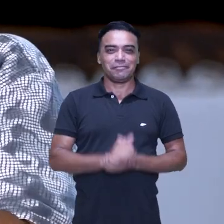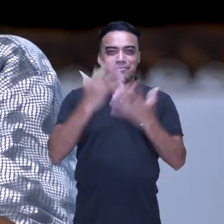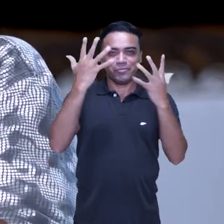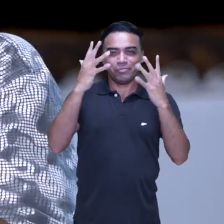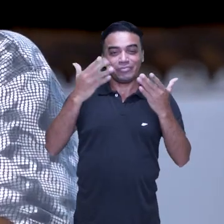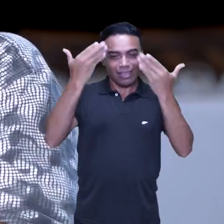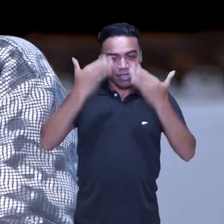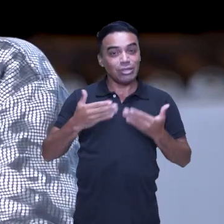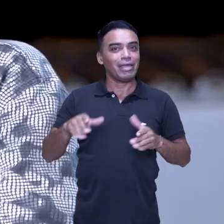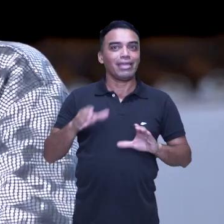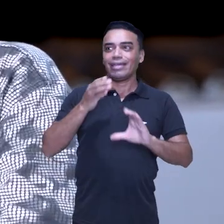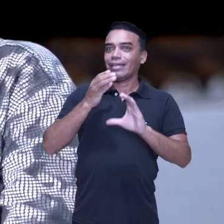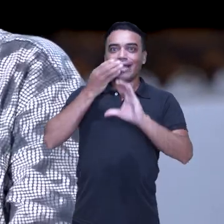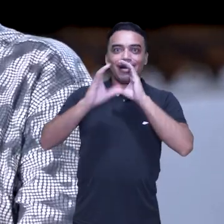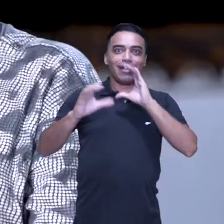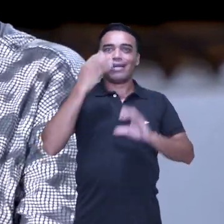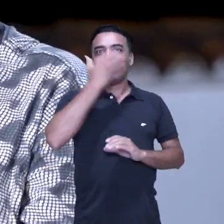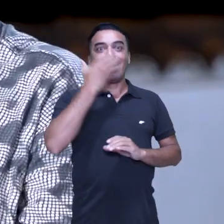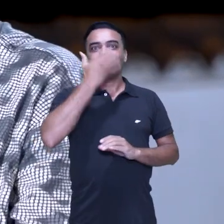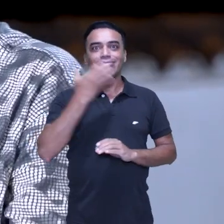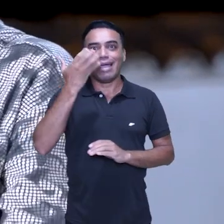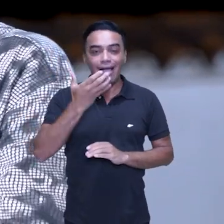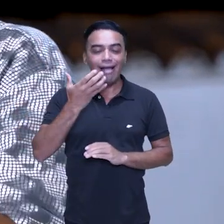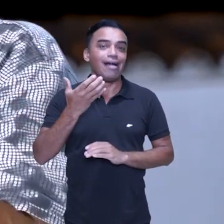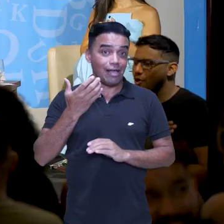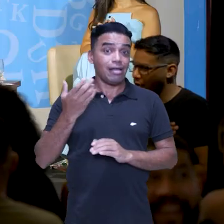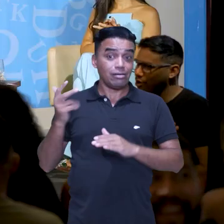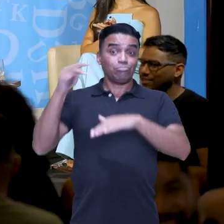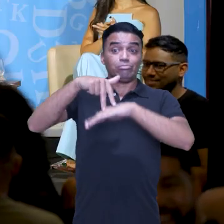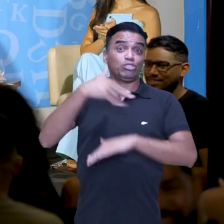E eu também gosto de cantar os forrozinhos também. Quando for pôr um forrozeiro aí, põe eu, tá?